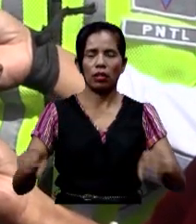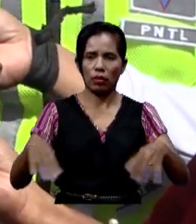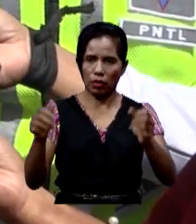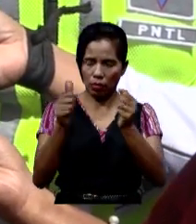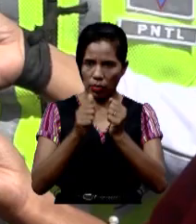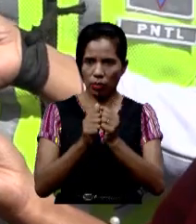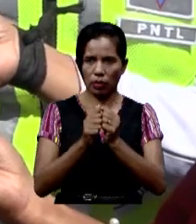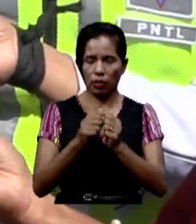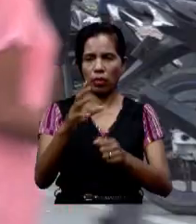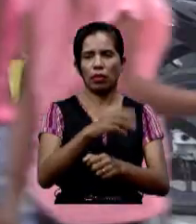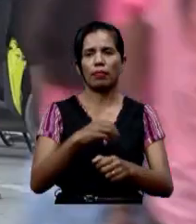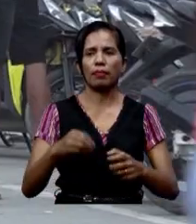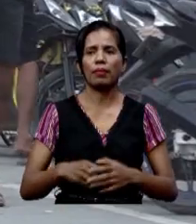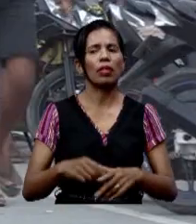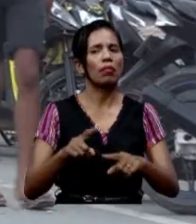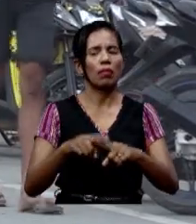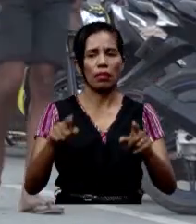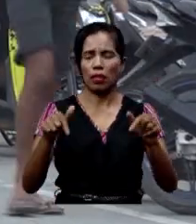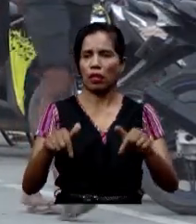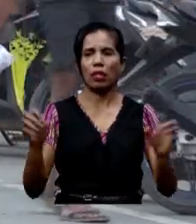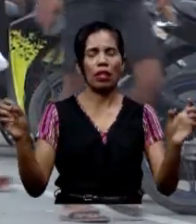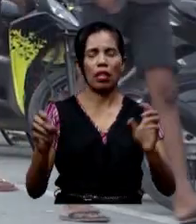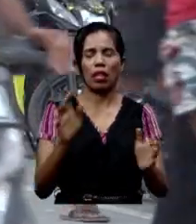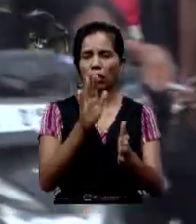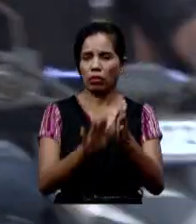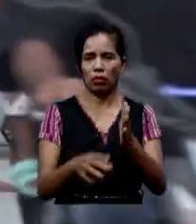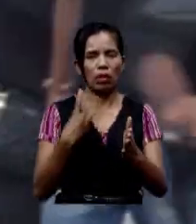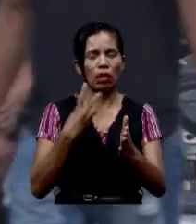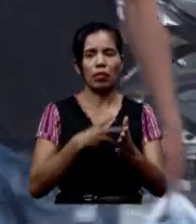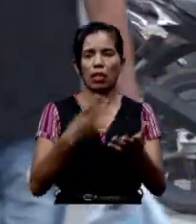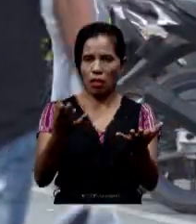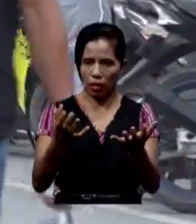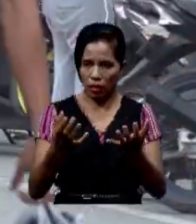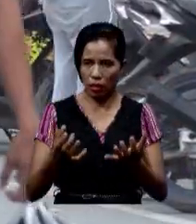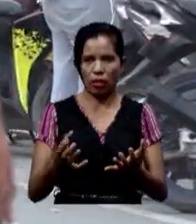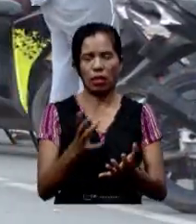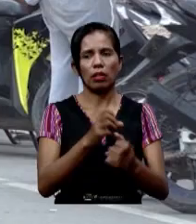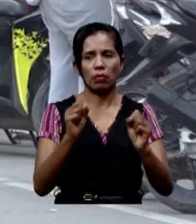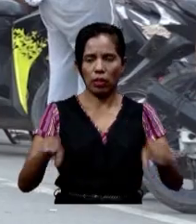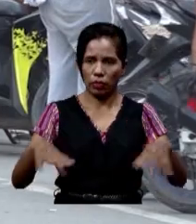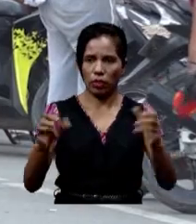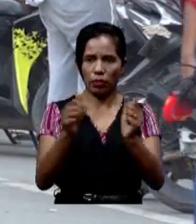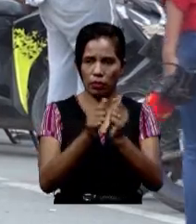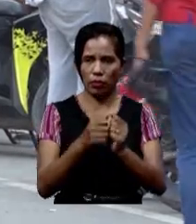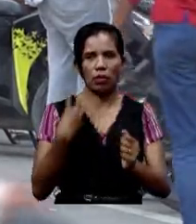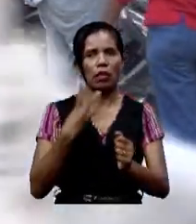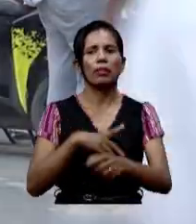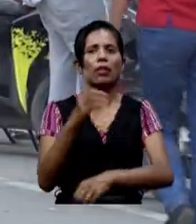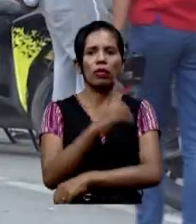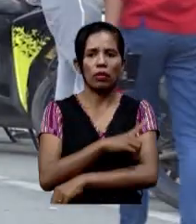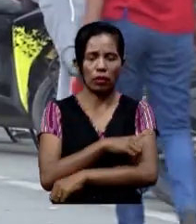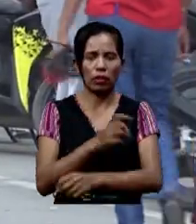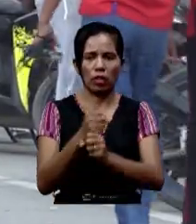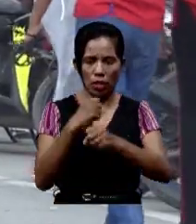ko be parti transito ne mai be idane la hamis ami ne fontadi para atu bele servisu ami lor ami se halo